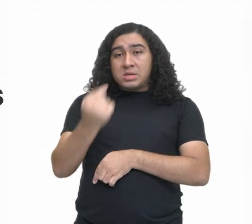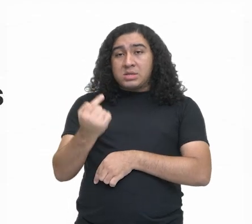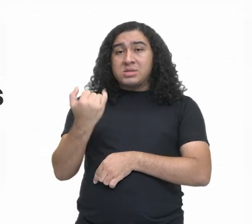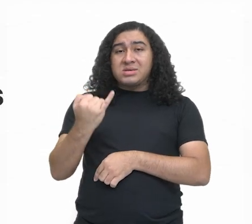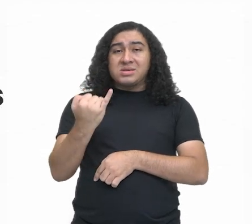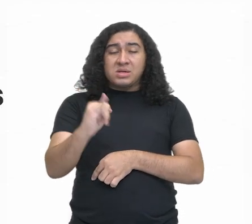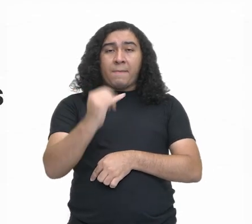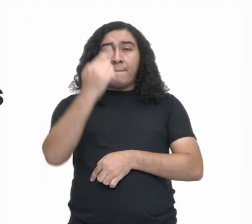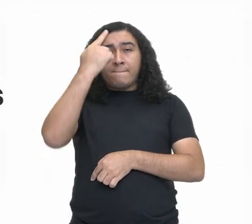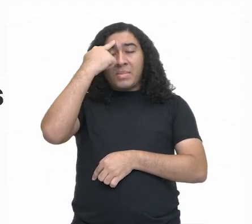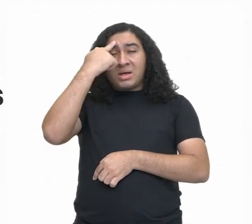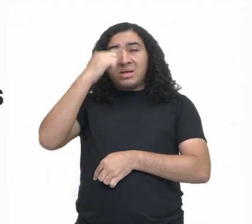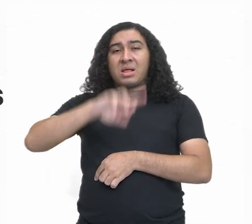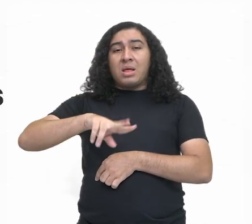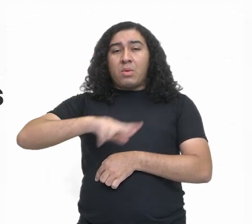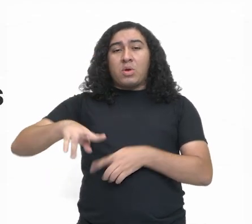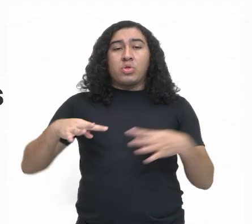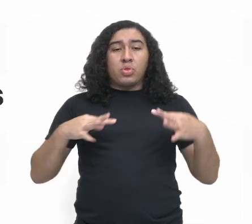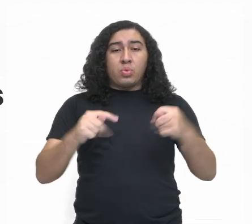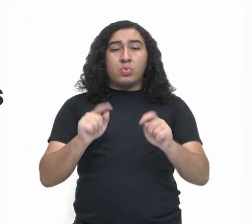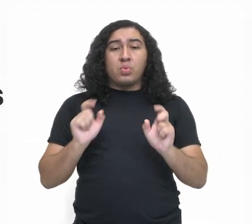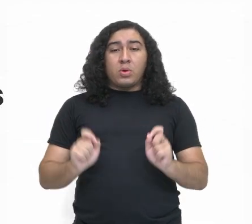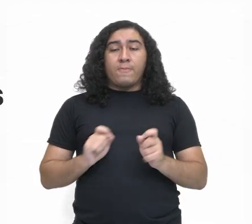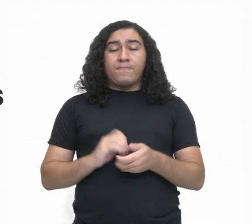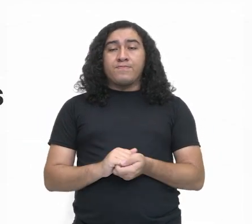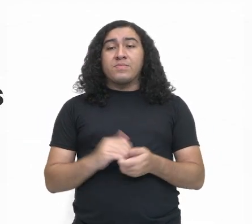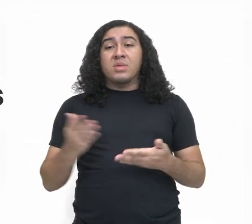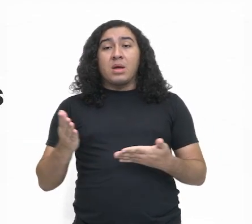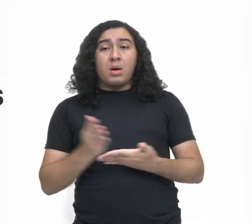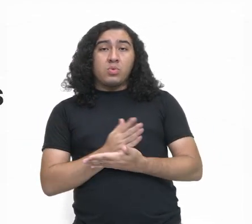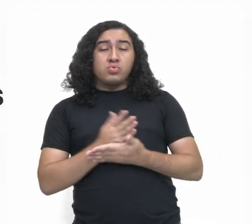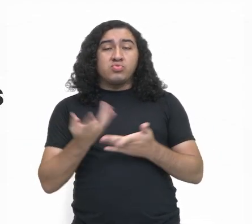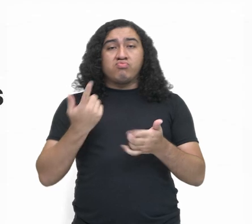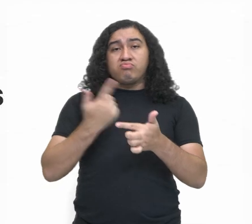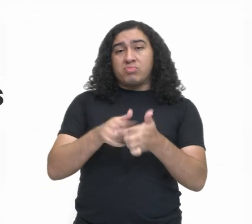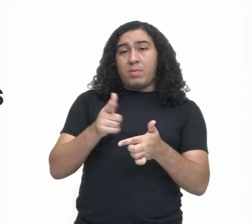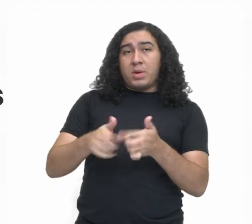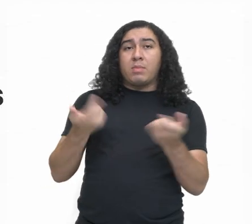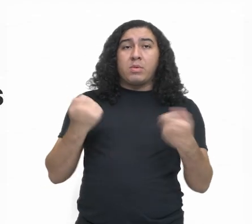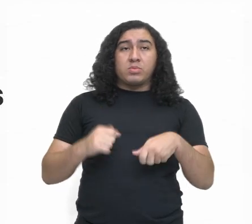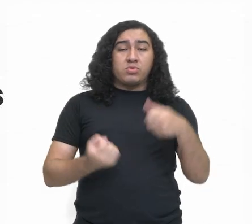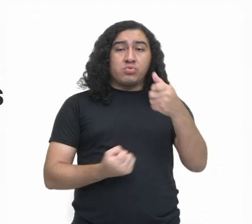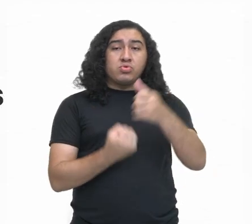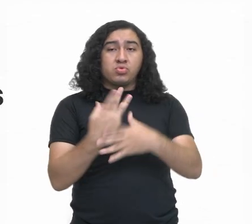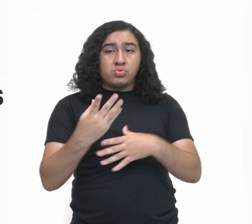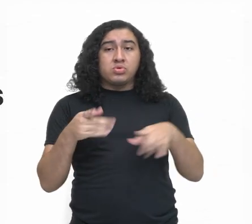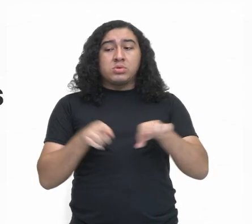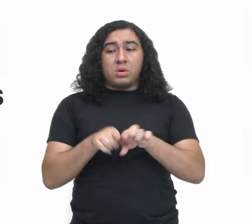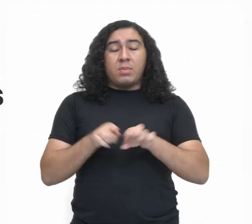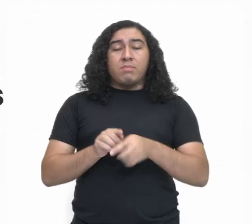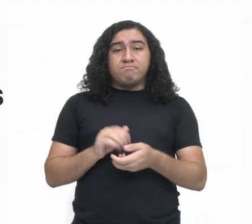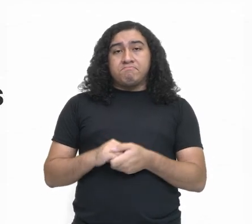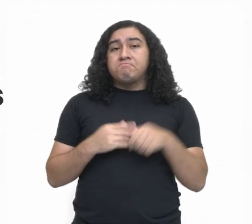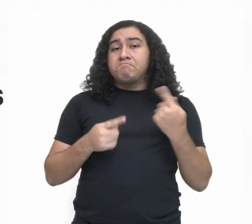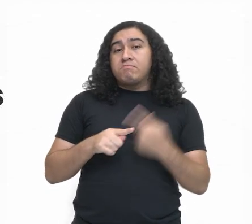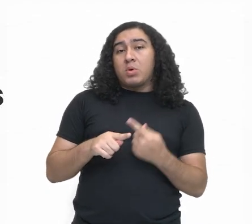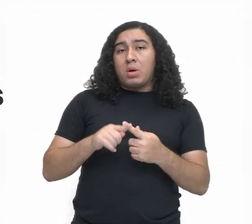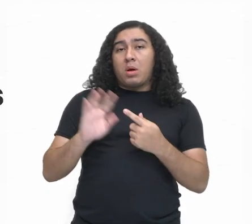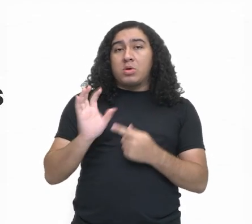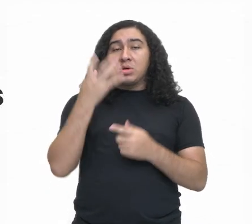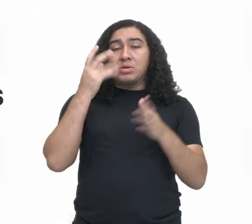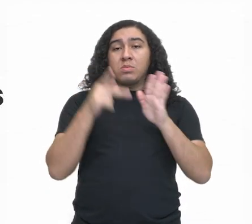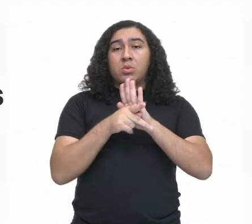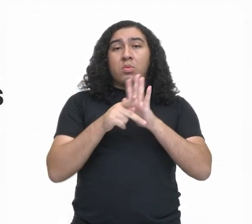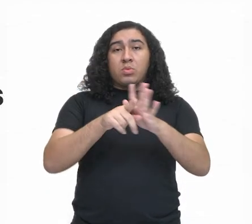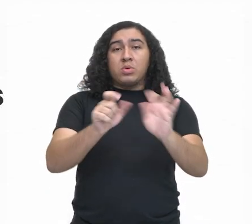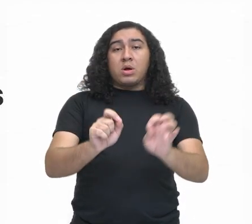não houvesse aí, no meio de tudo isso, alguns problemas que foram surgindo, né, devido